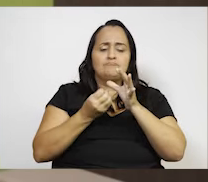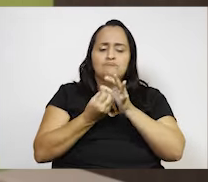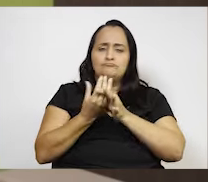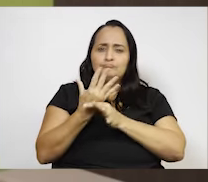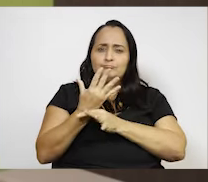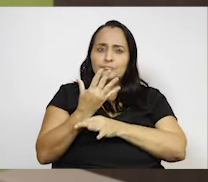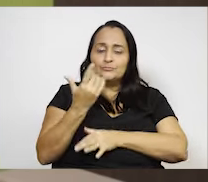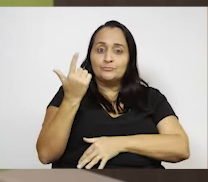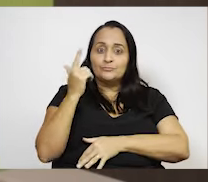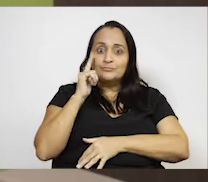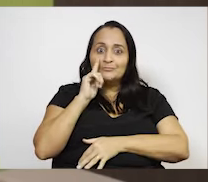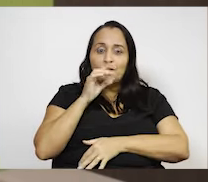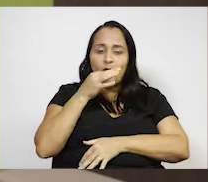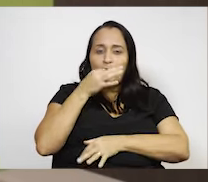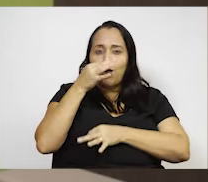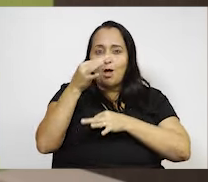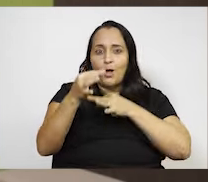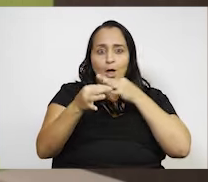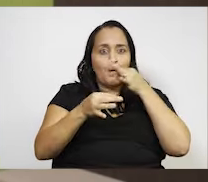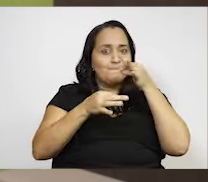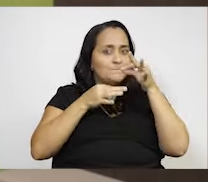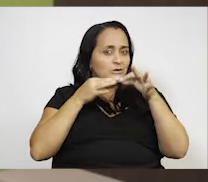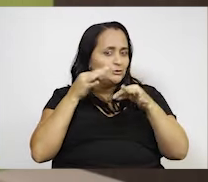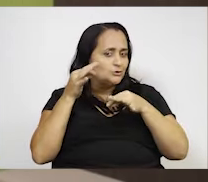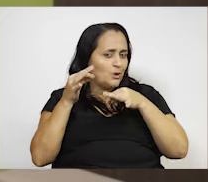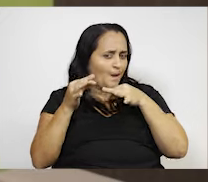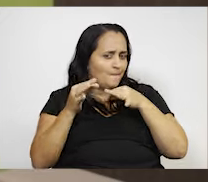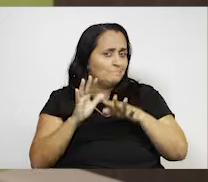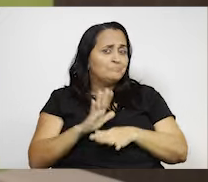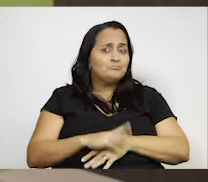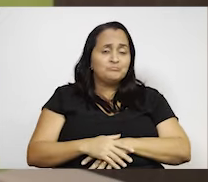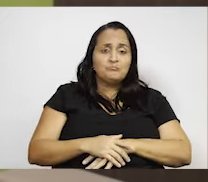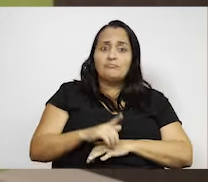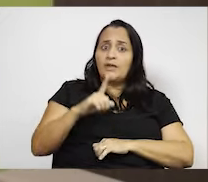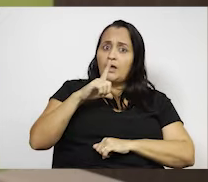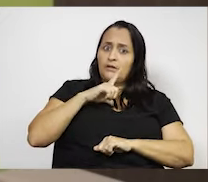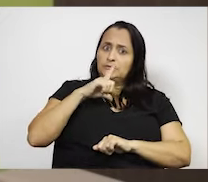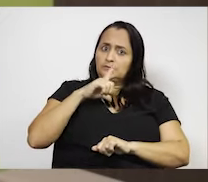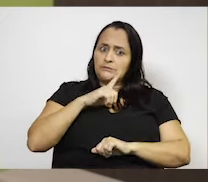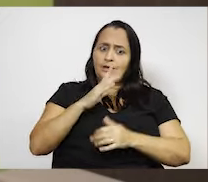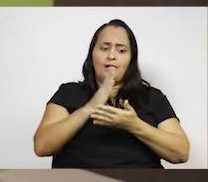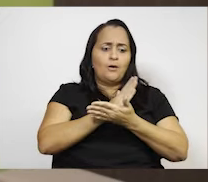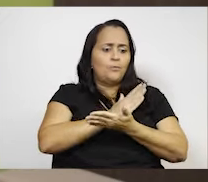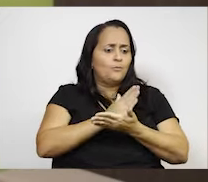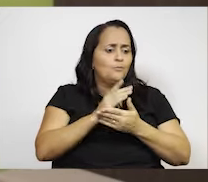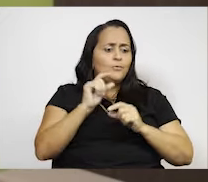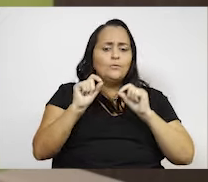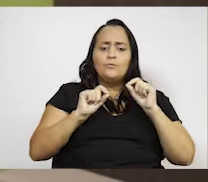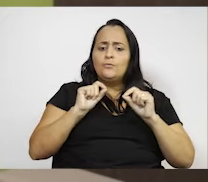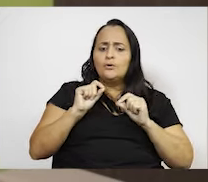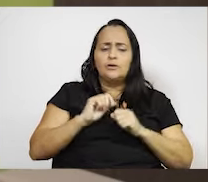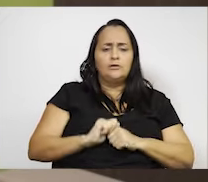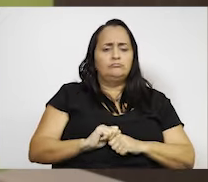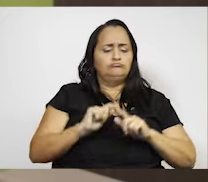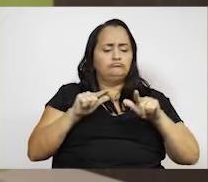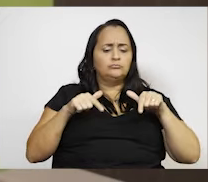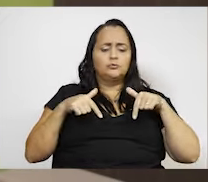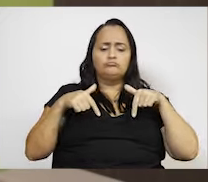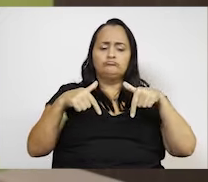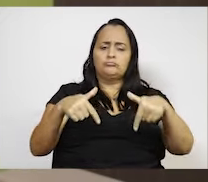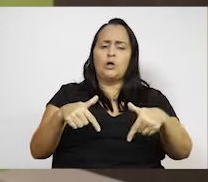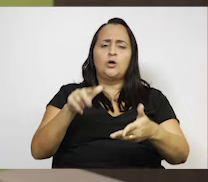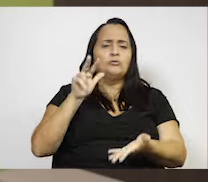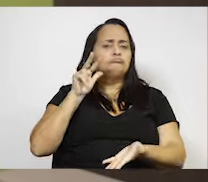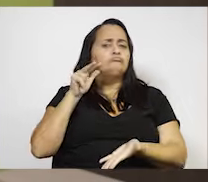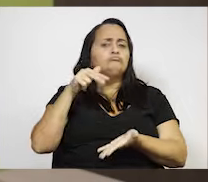existem campos no jornal e alguns campos do jornal são específicos para trazer o posicionamento da empresa, trazer o